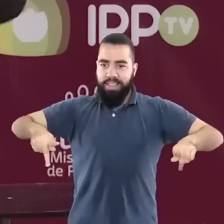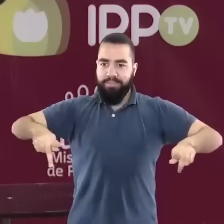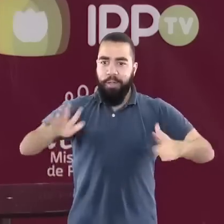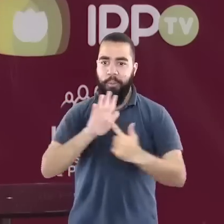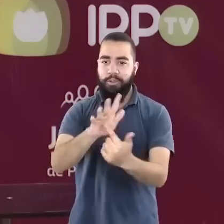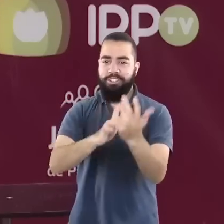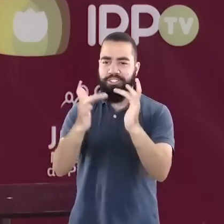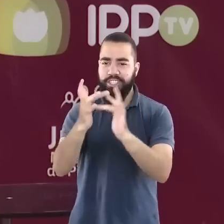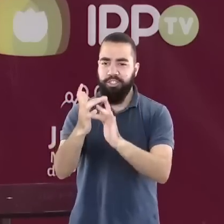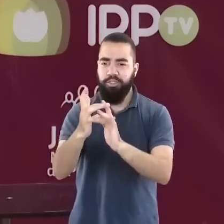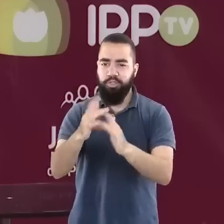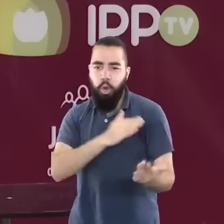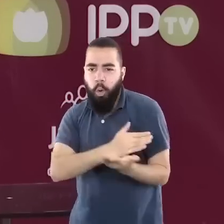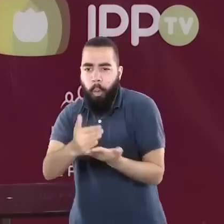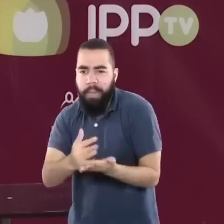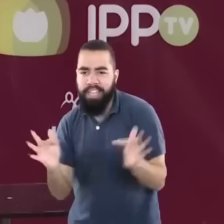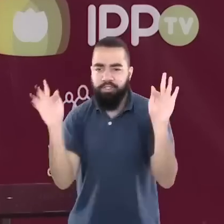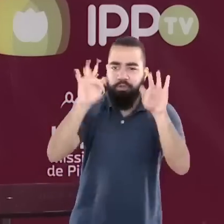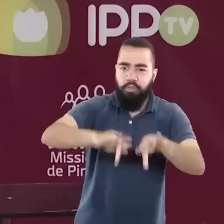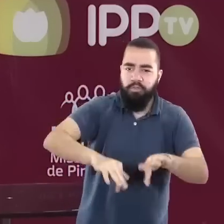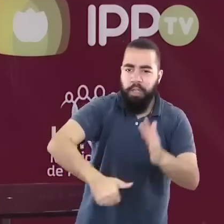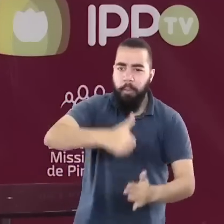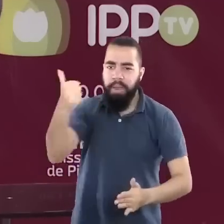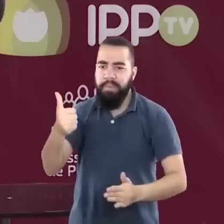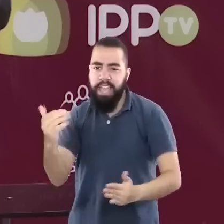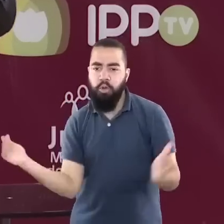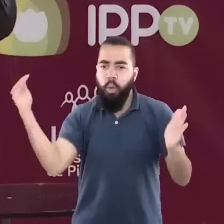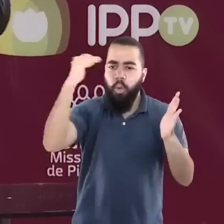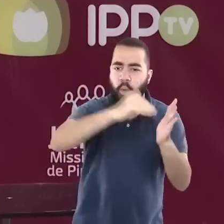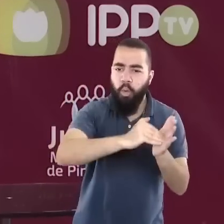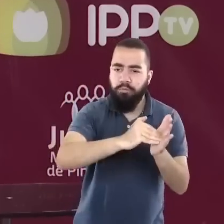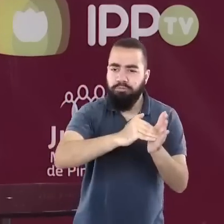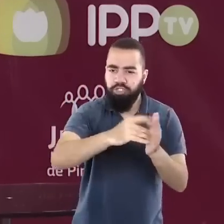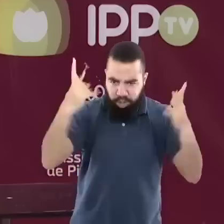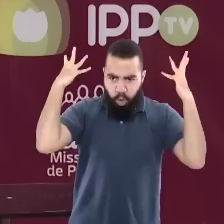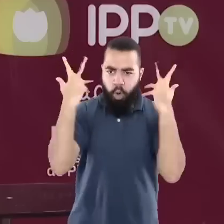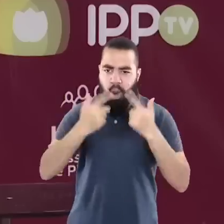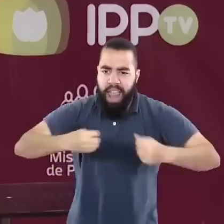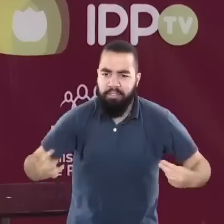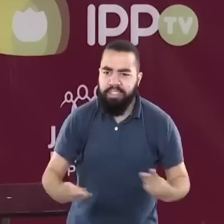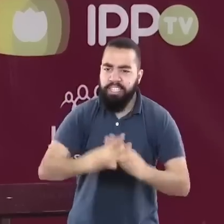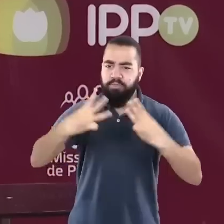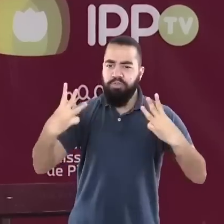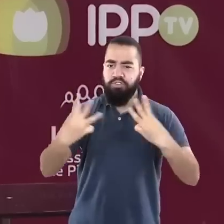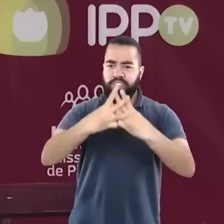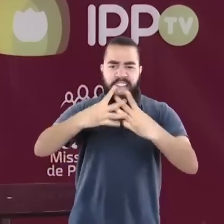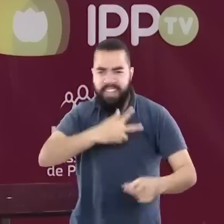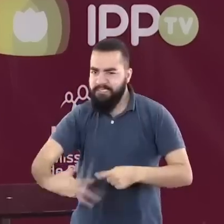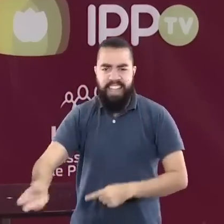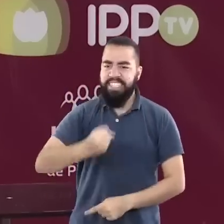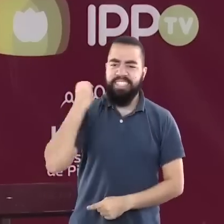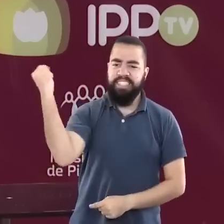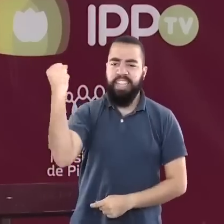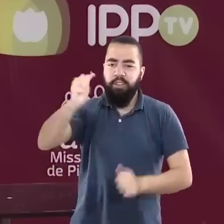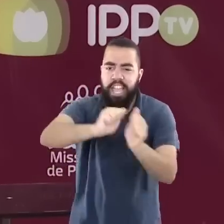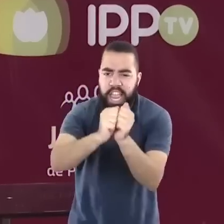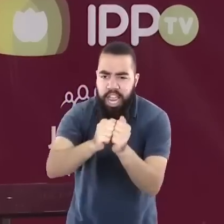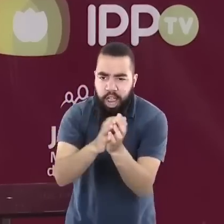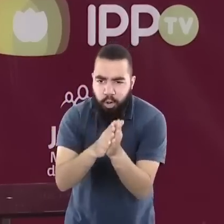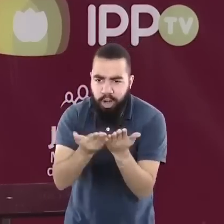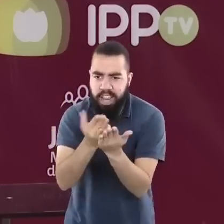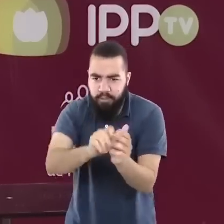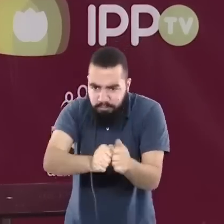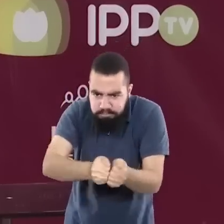como Alfa como Ômega como primeiro como o último como leão da tribo de Judá que venceu para abrir o livro